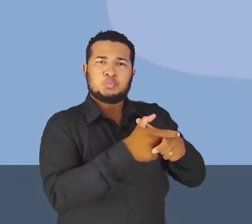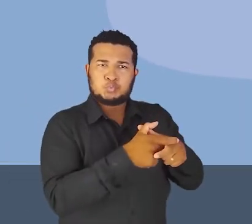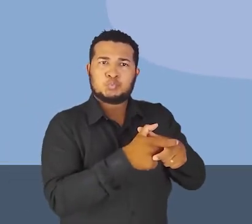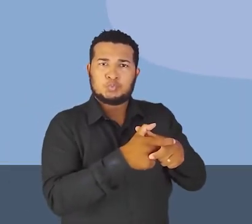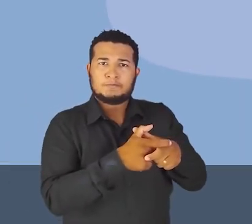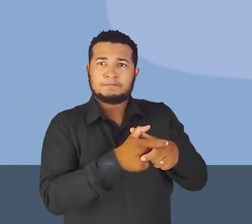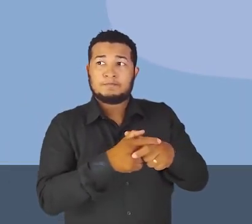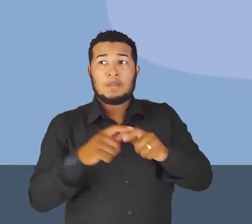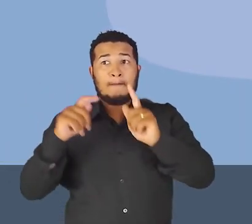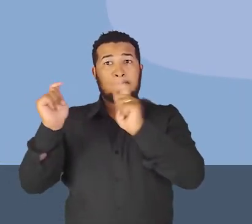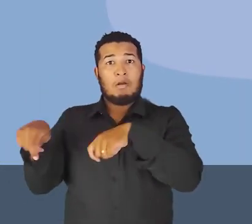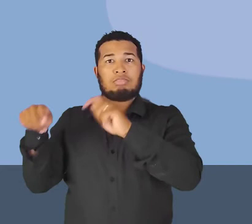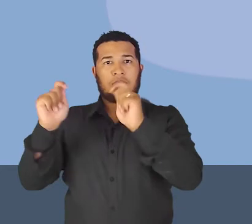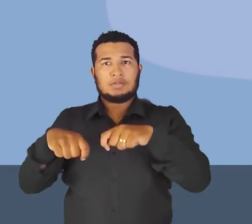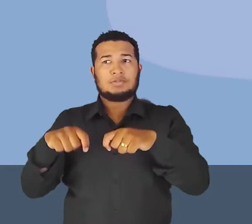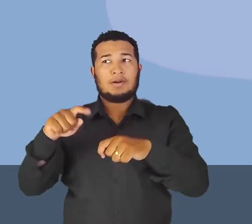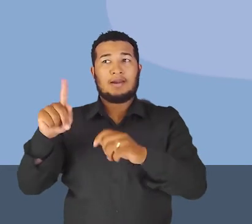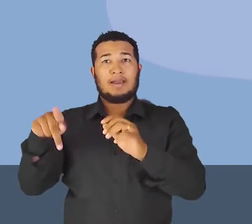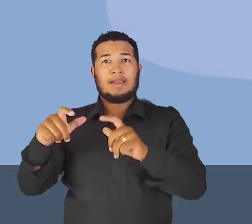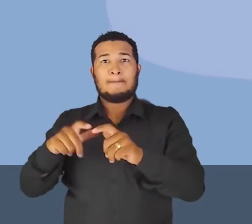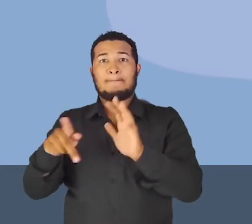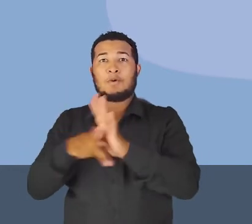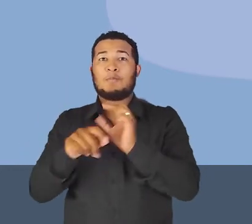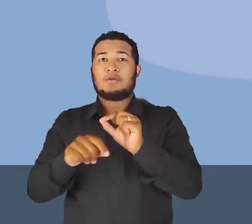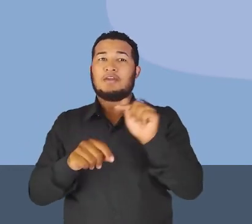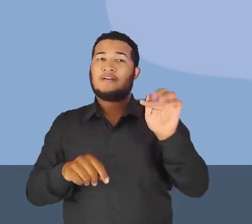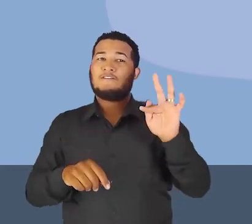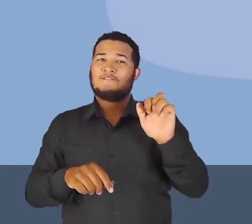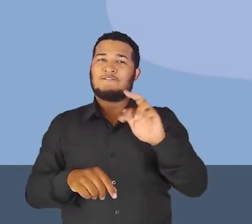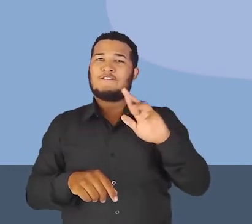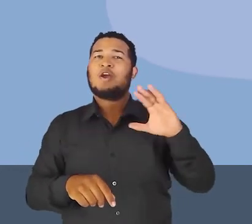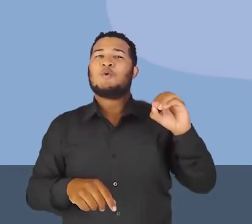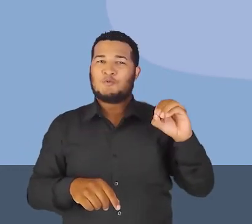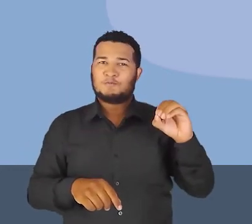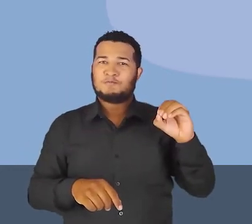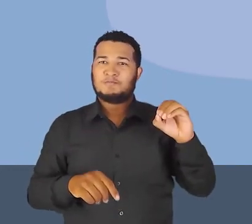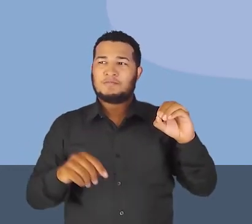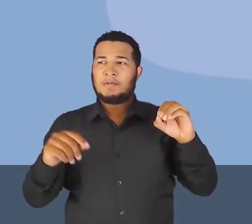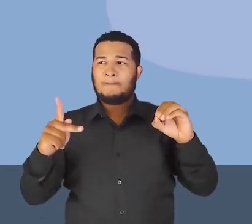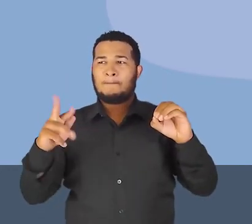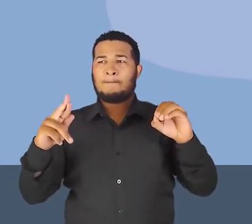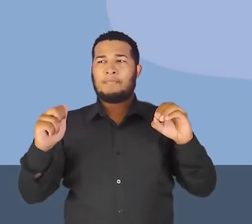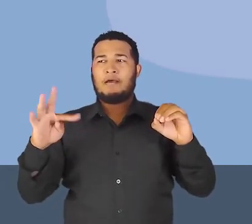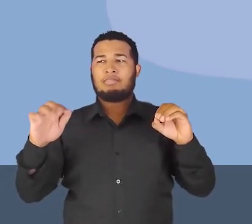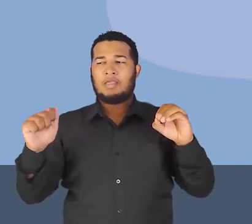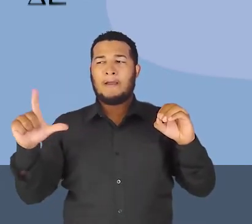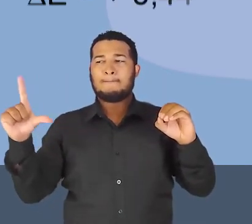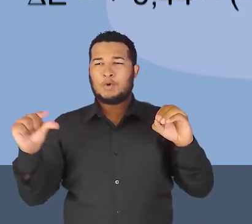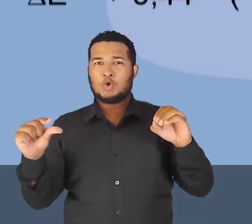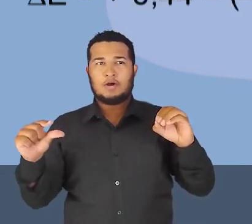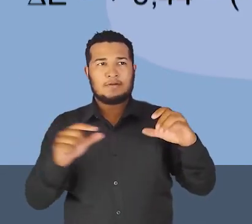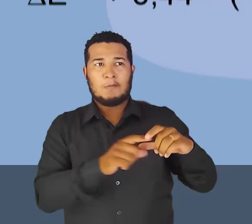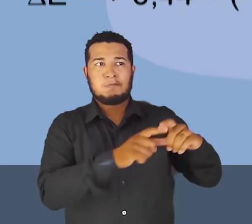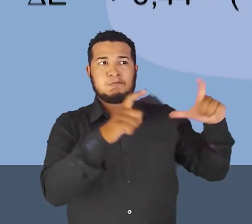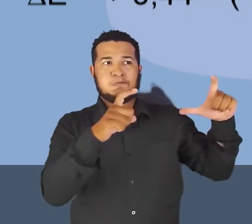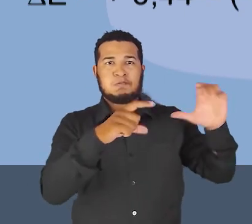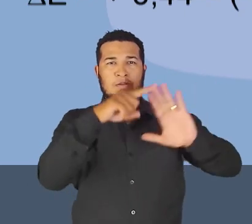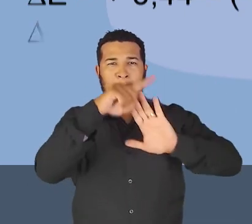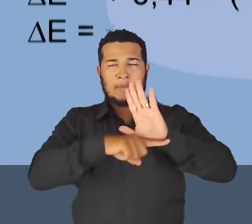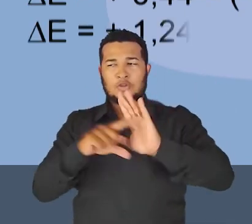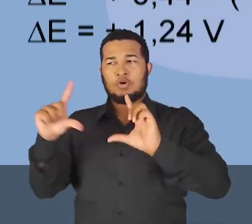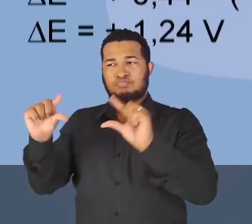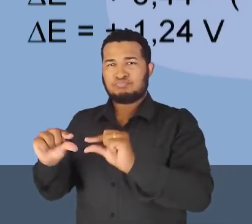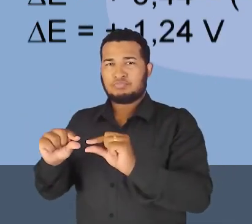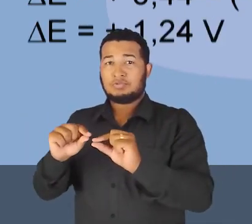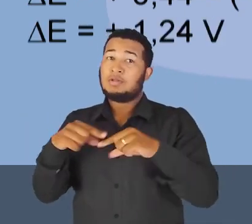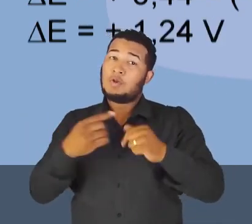O maior potencial é o do ferro, mais 0,44. O menor é da prata, menos 0,80. Aí eu vou fazer o cálculo e